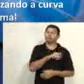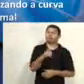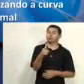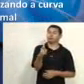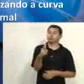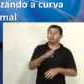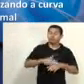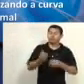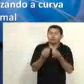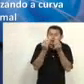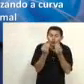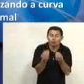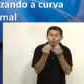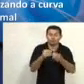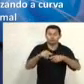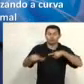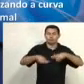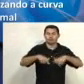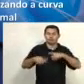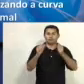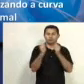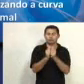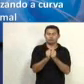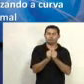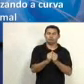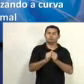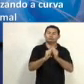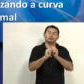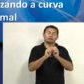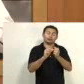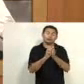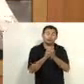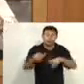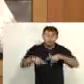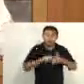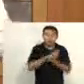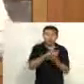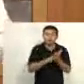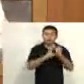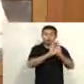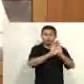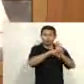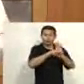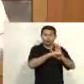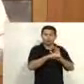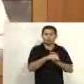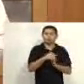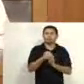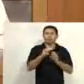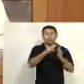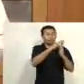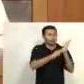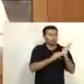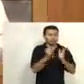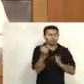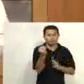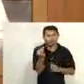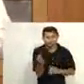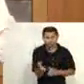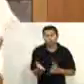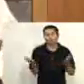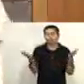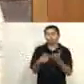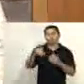mais como eu trabalhar com os conceitos, sem os conceitos dos métodos quantitativos hoje